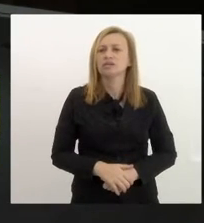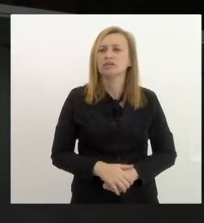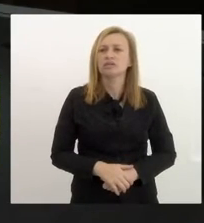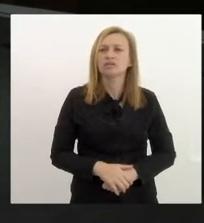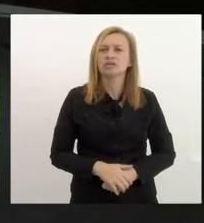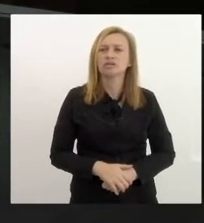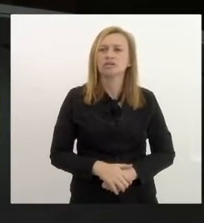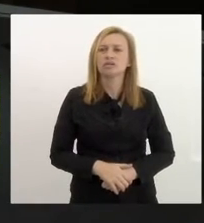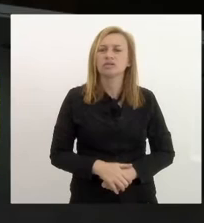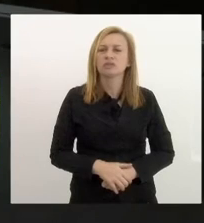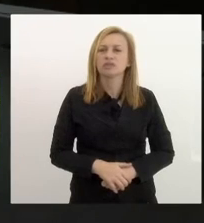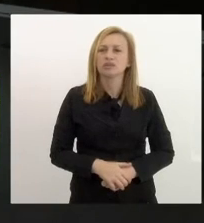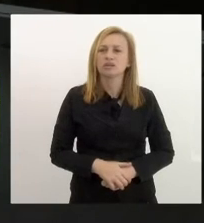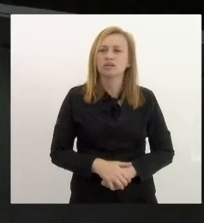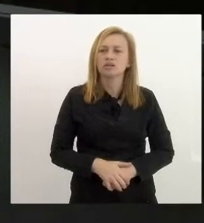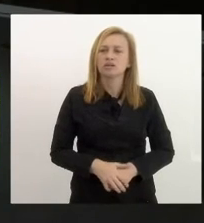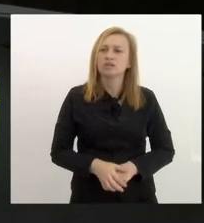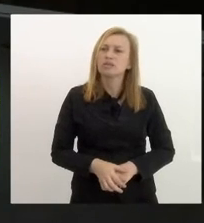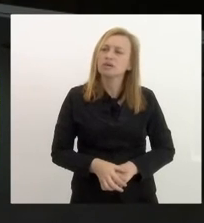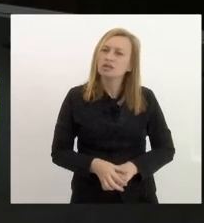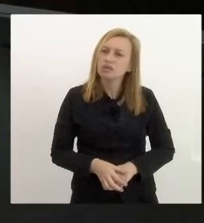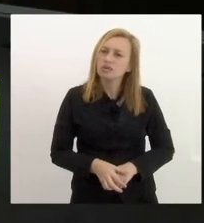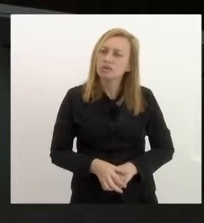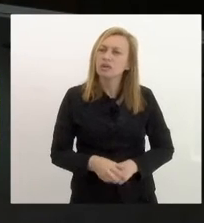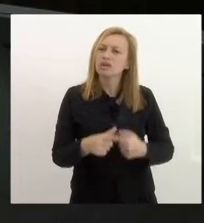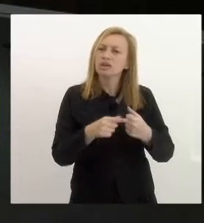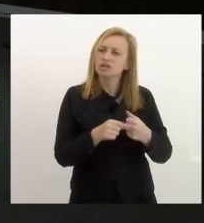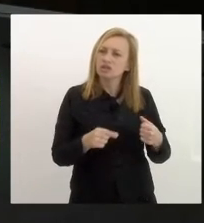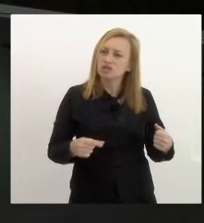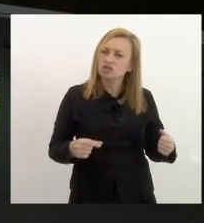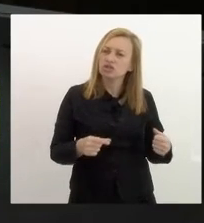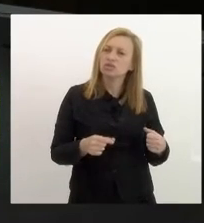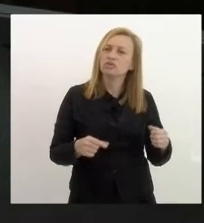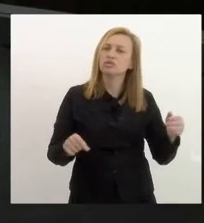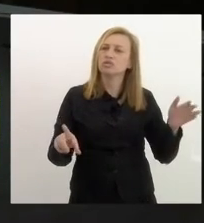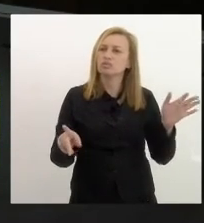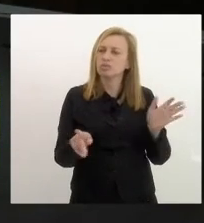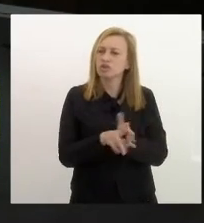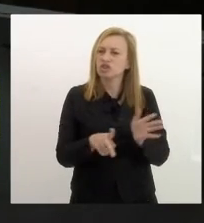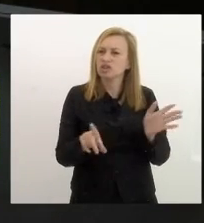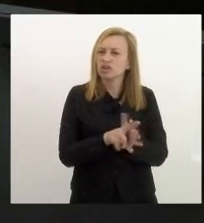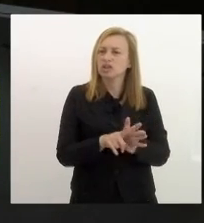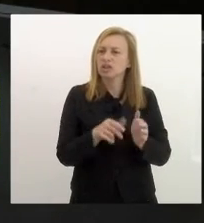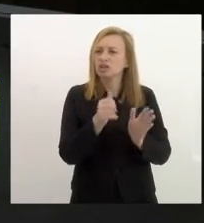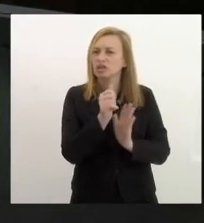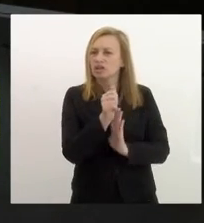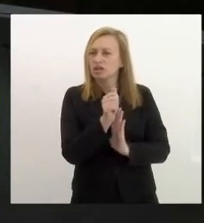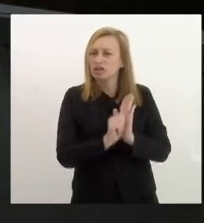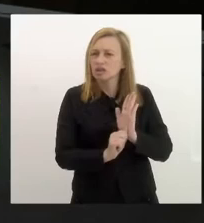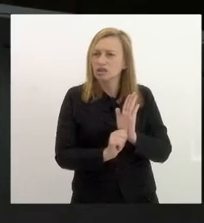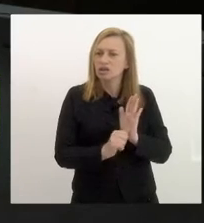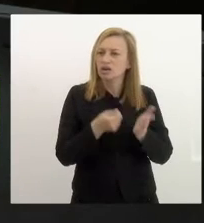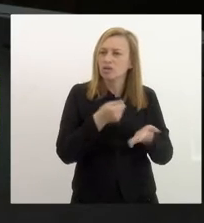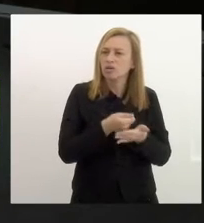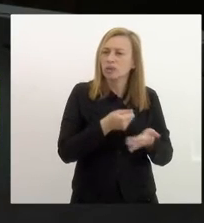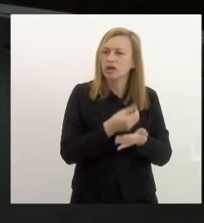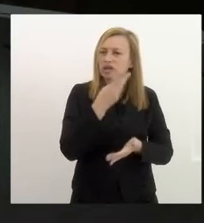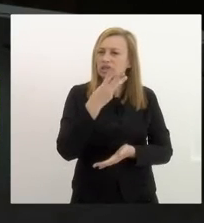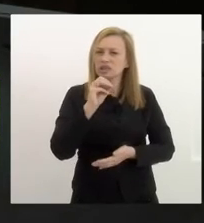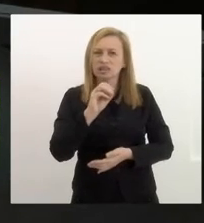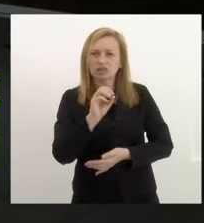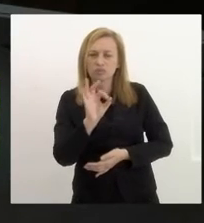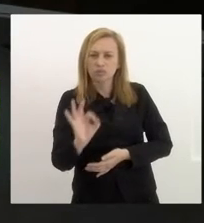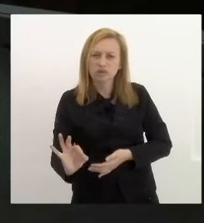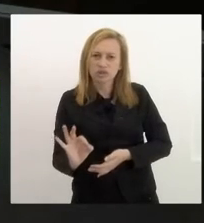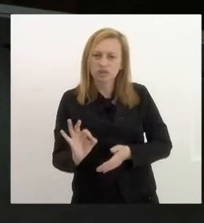onde Adiciona uma descoberta artigo o presente projeto de lei com a seguinte redação é obrigatória a redução de pelo menos trinta por cento